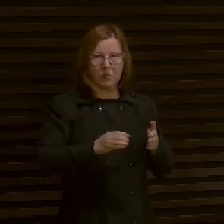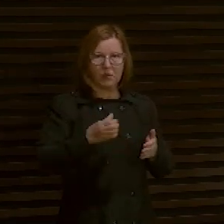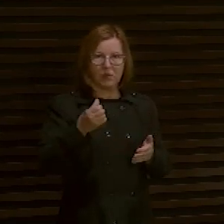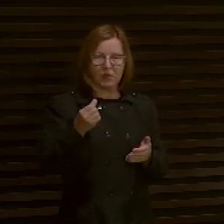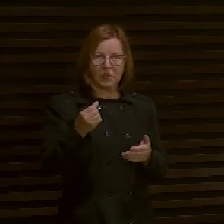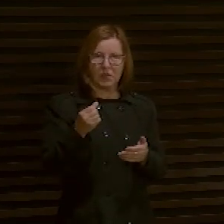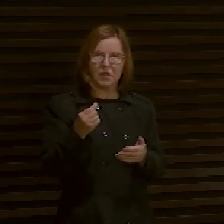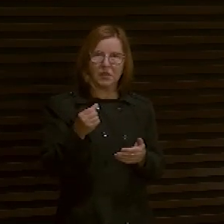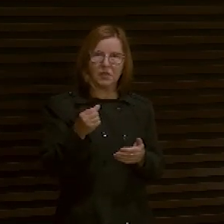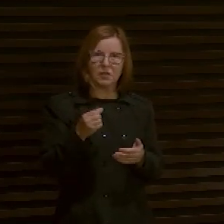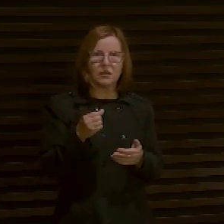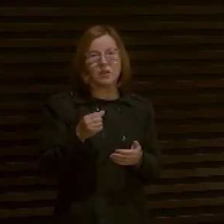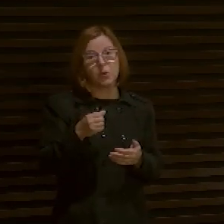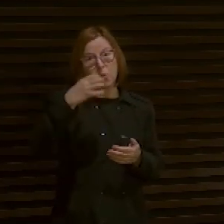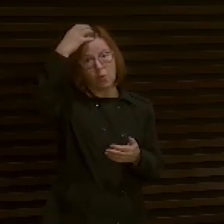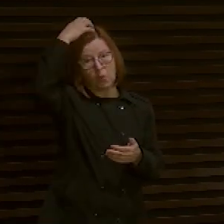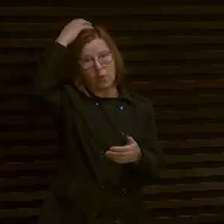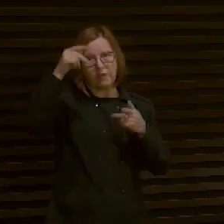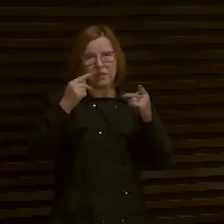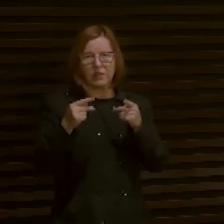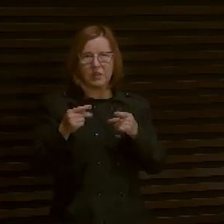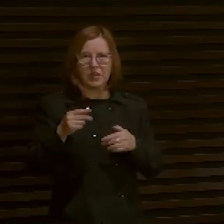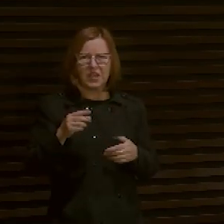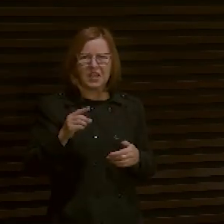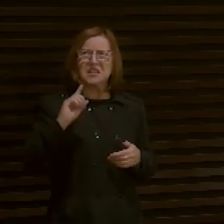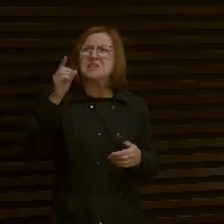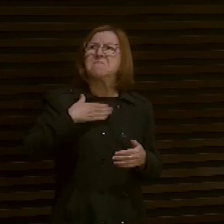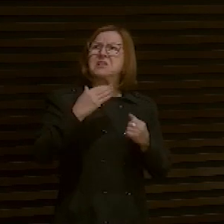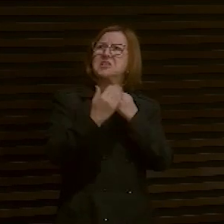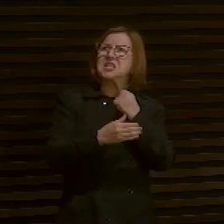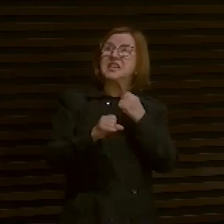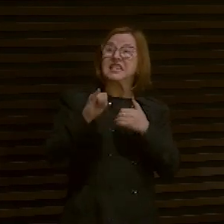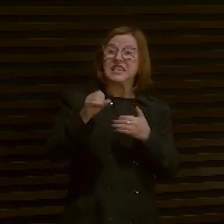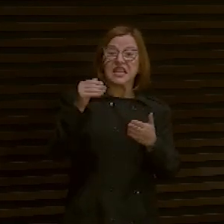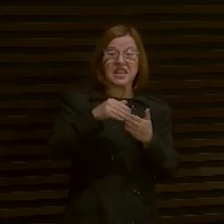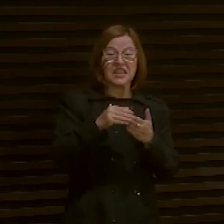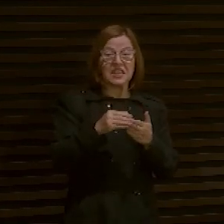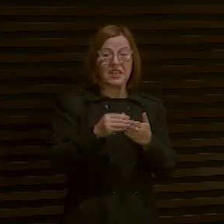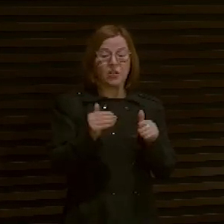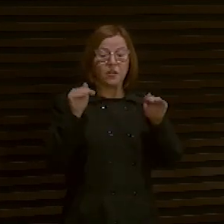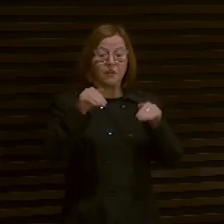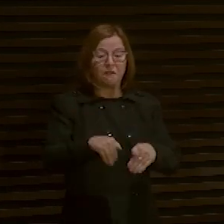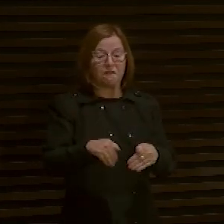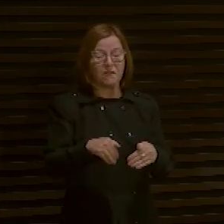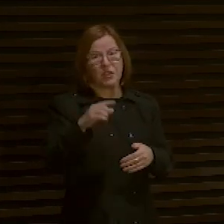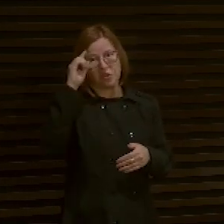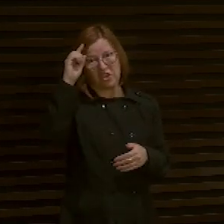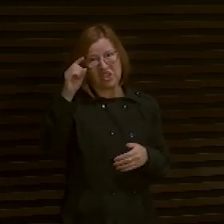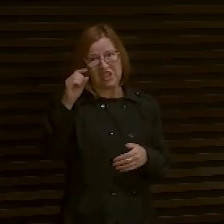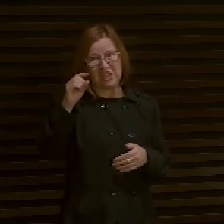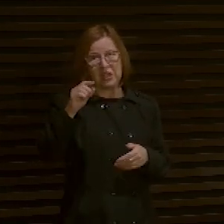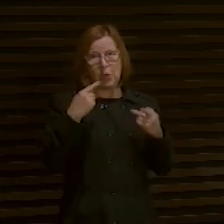diz, o rei? Então o rei disse, que Deus me castigue se até o final do dia Eliseu, filho de Safate,